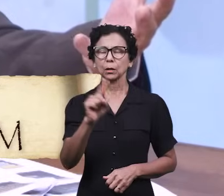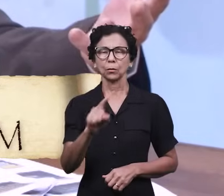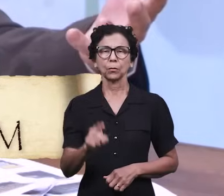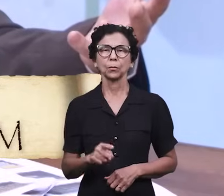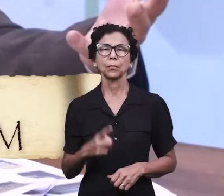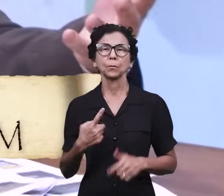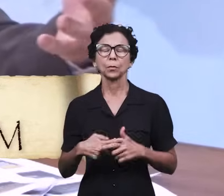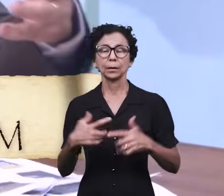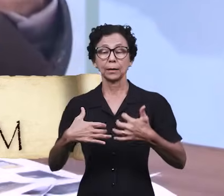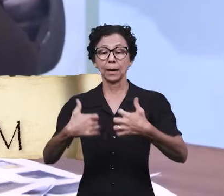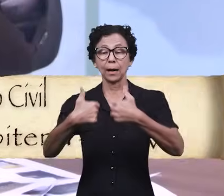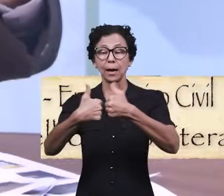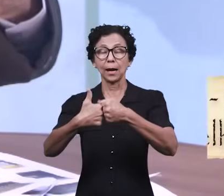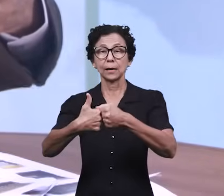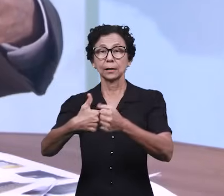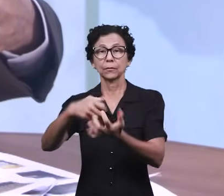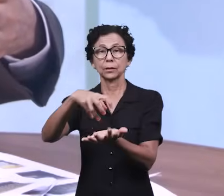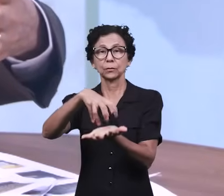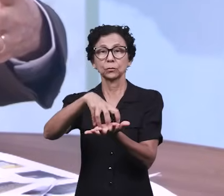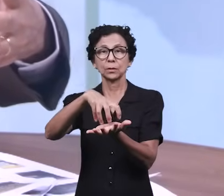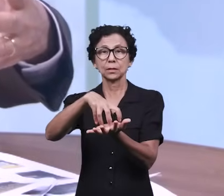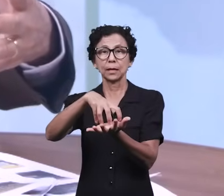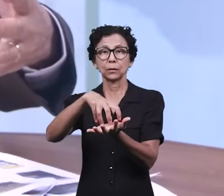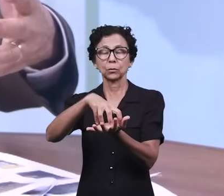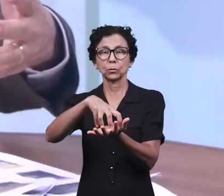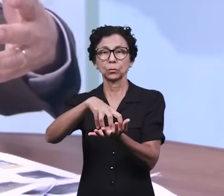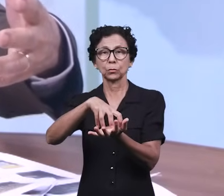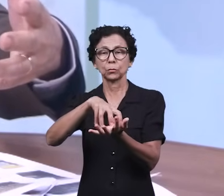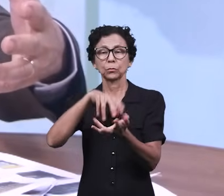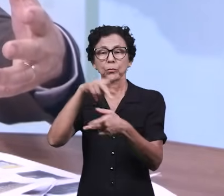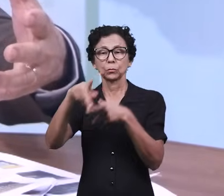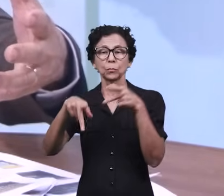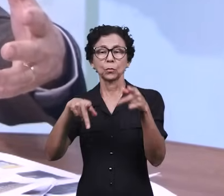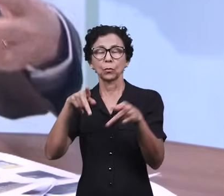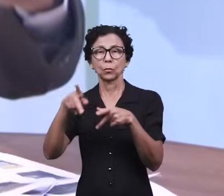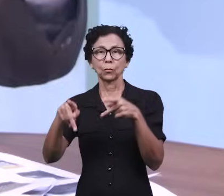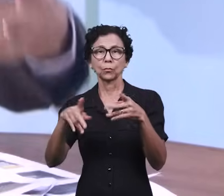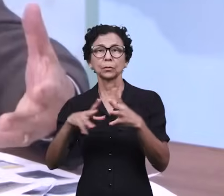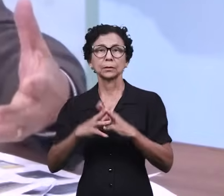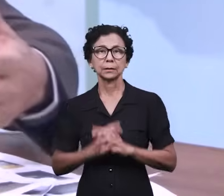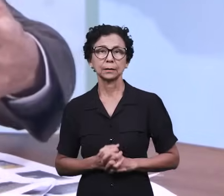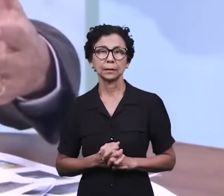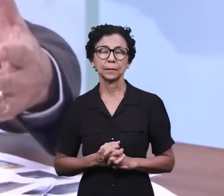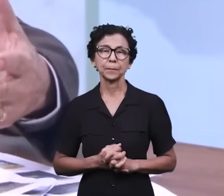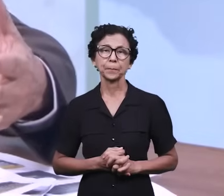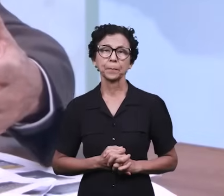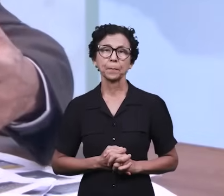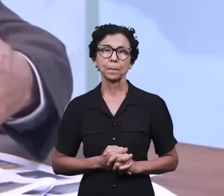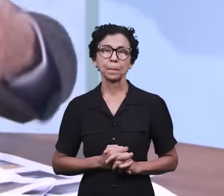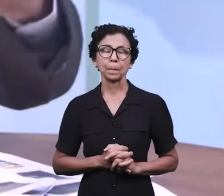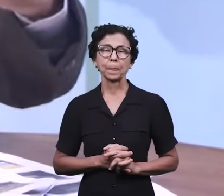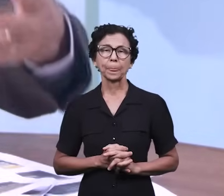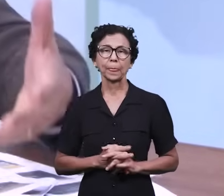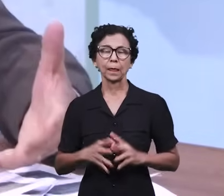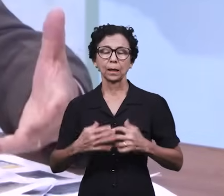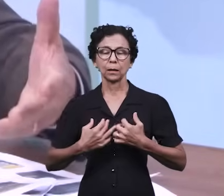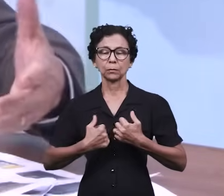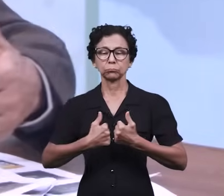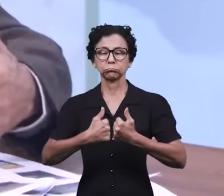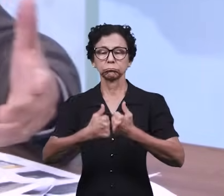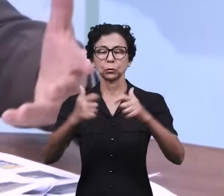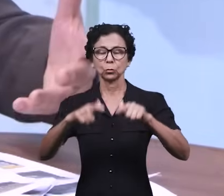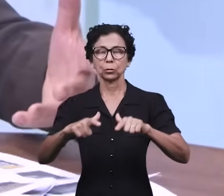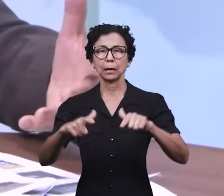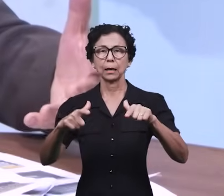Quando caminhavam no deserto, o templo estava no centro, acessível a todos. Então o Senhor era o centro. Na época de Saul, Saul era o